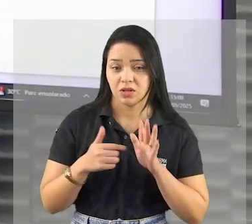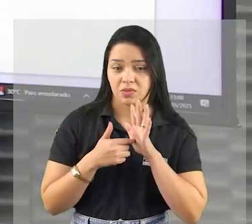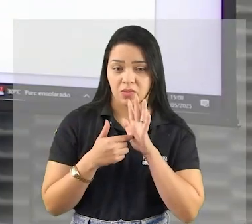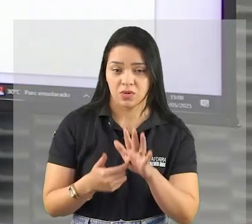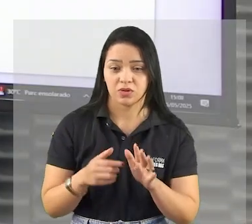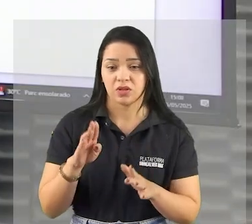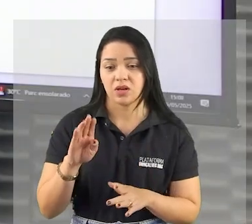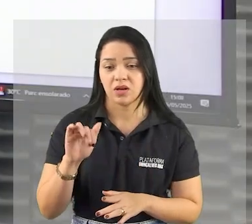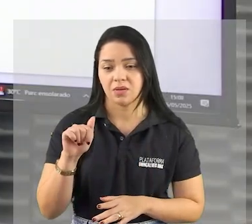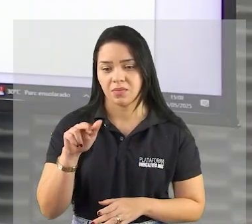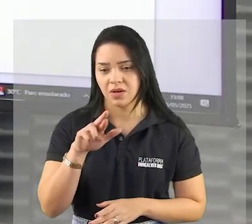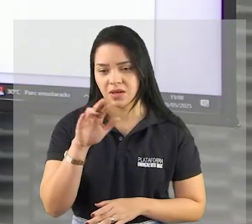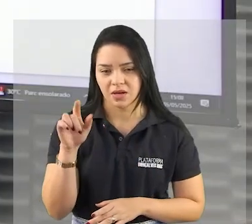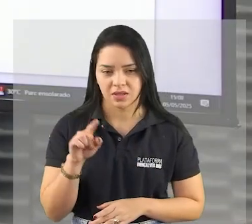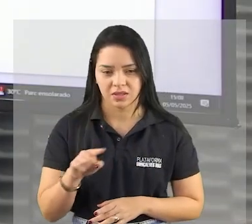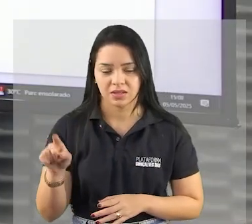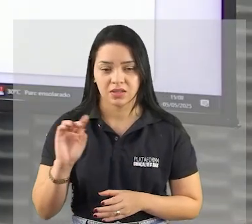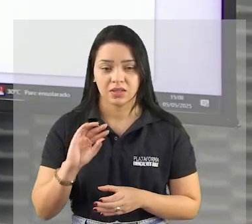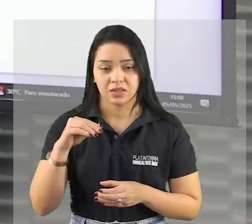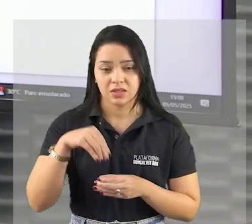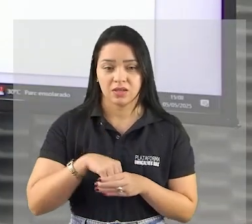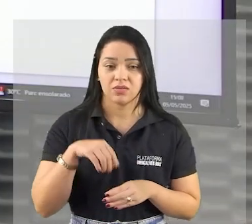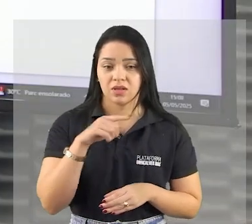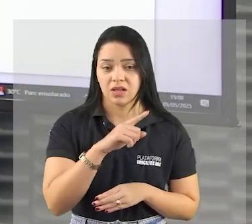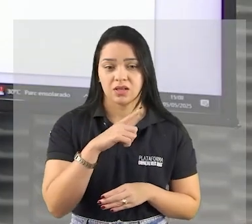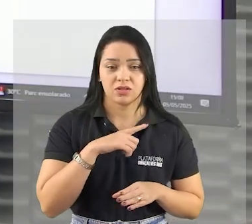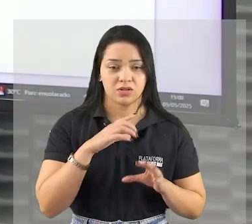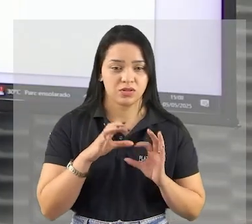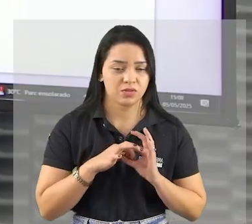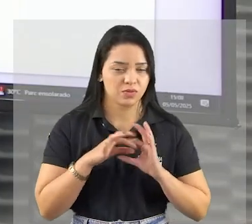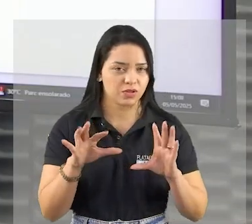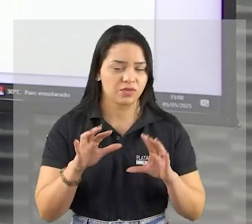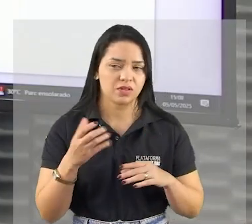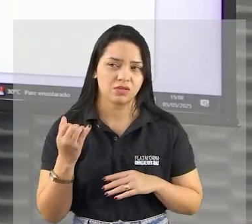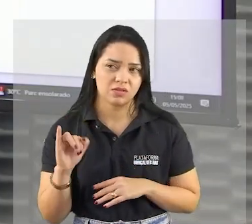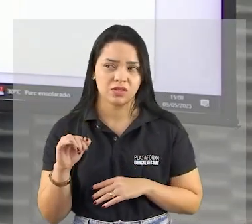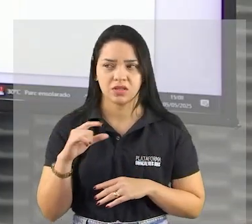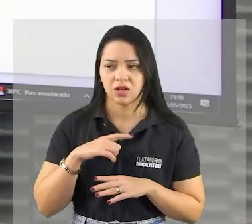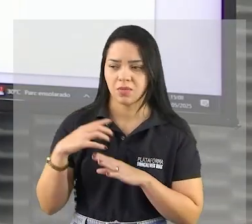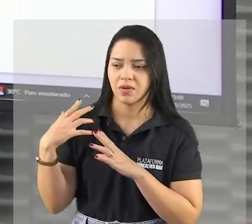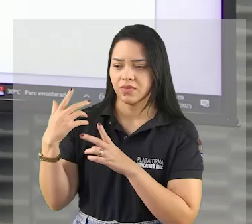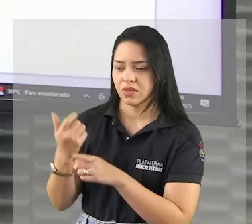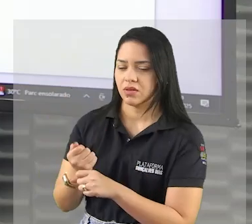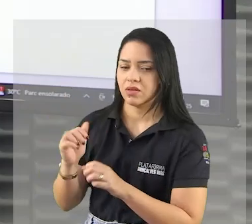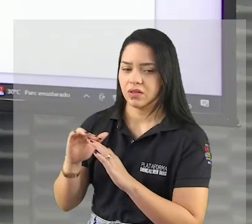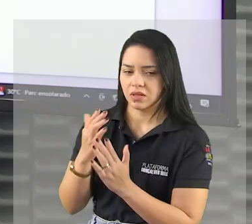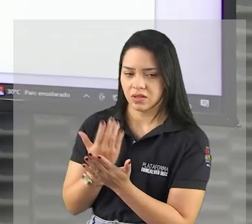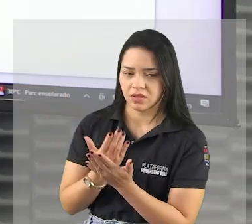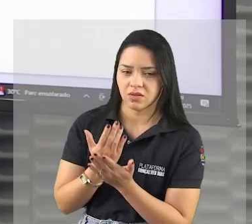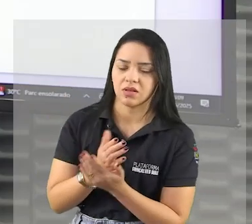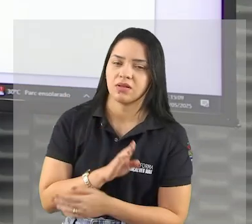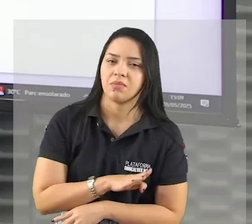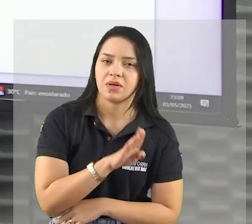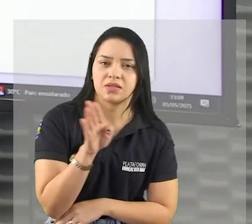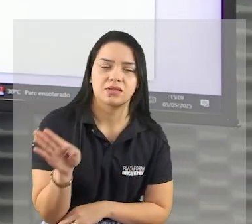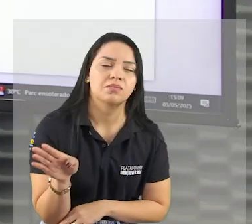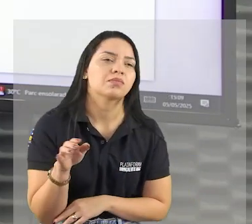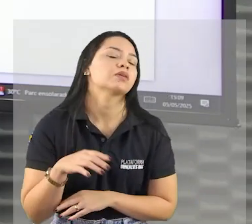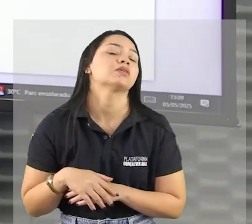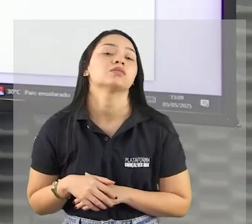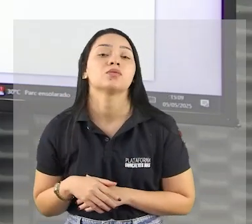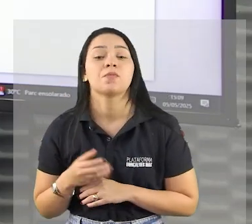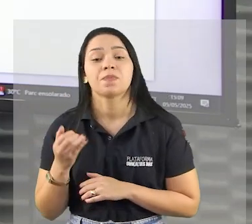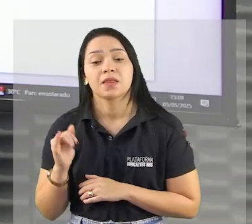a Beatriz está trazendo que era dentro do que ela tinha disponível. Então, se tinha uma revisão na escola, ela estava lá participando.